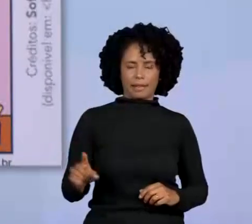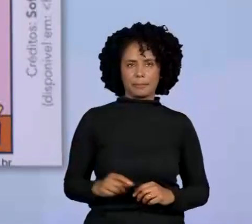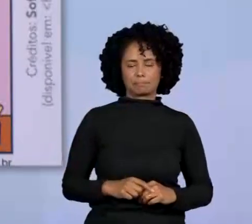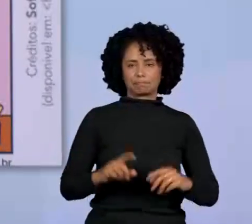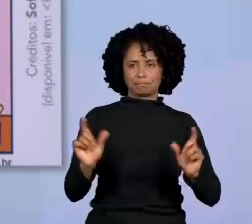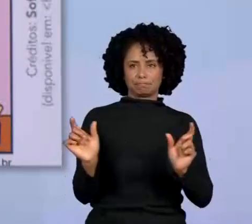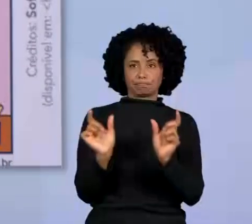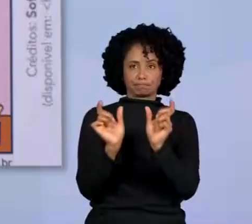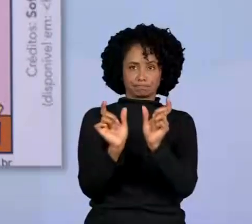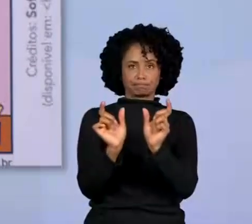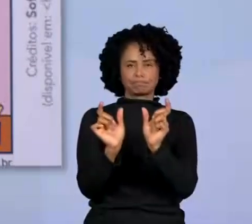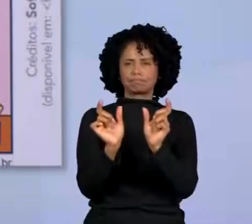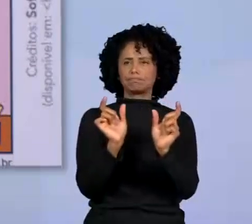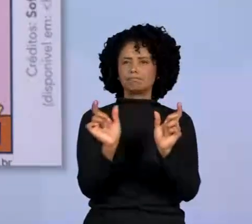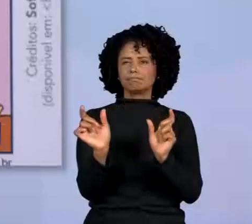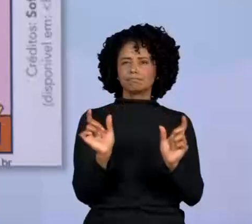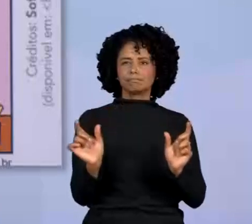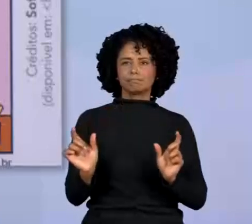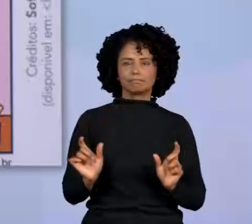entender. Primeiro quadro.